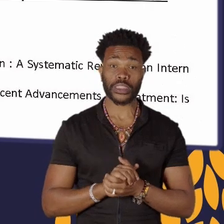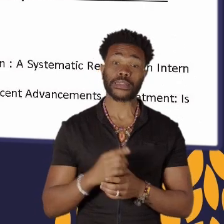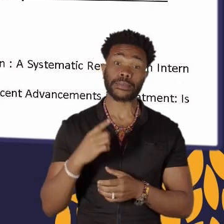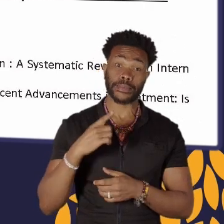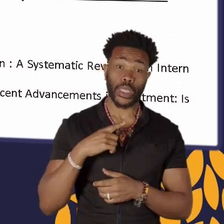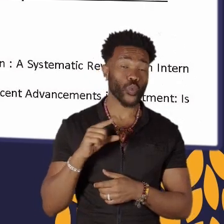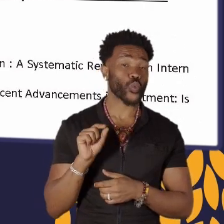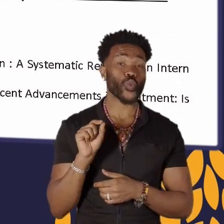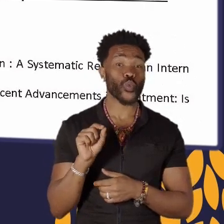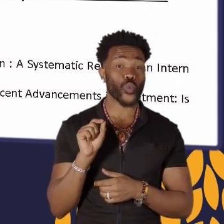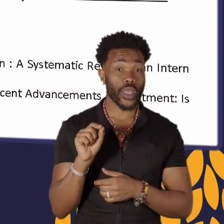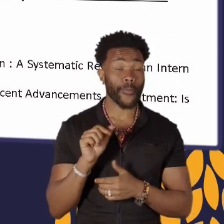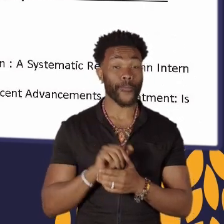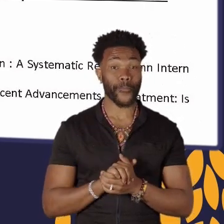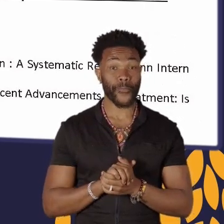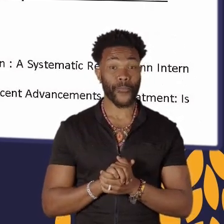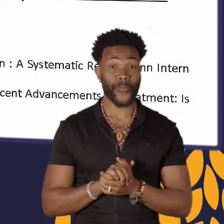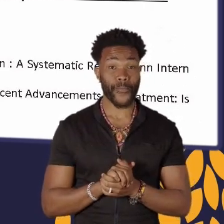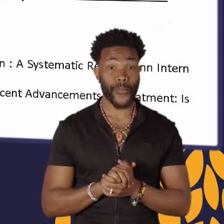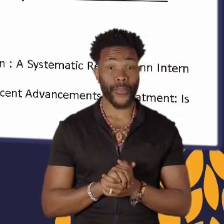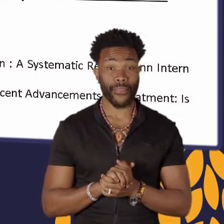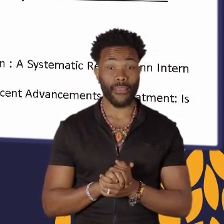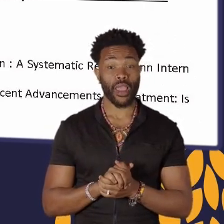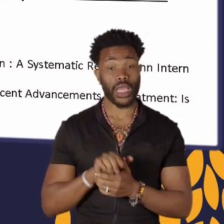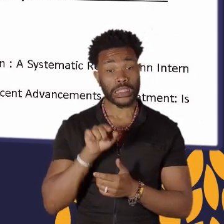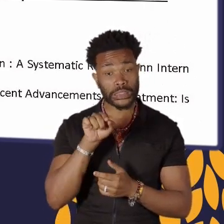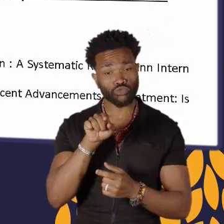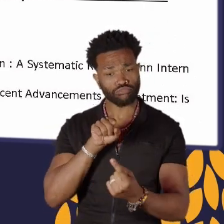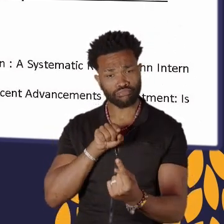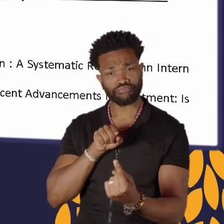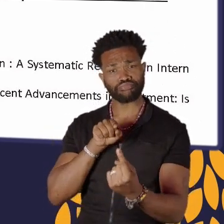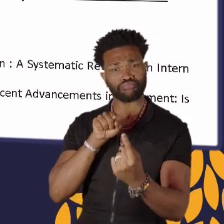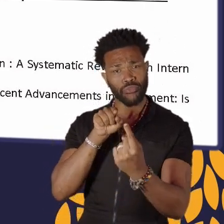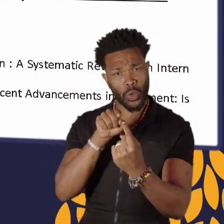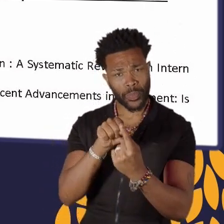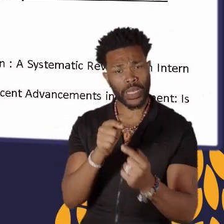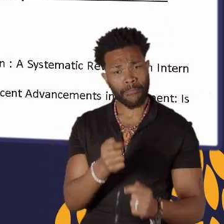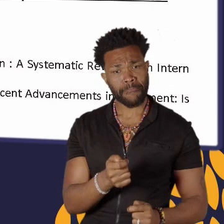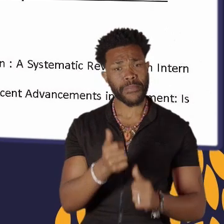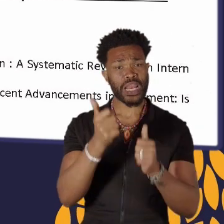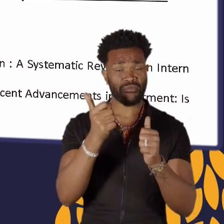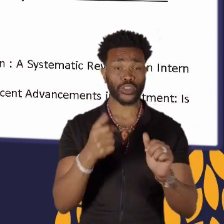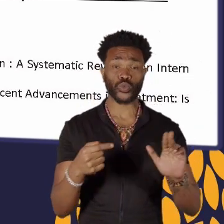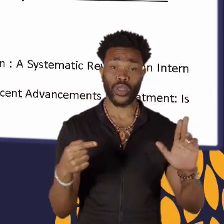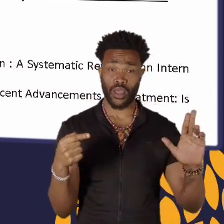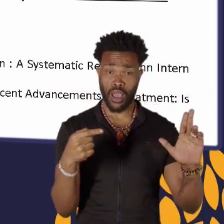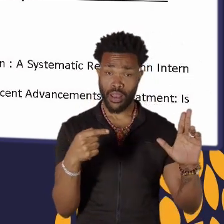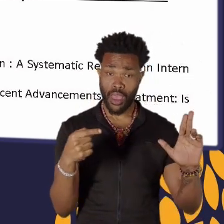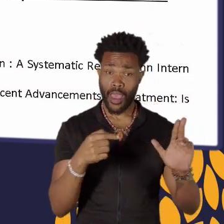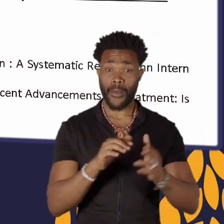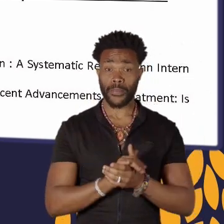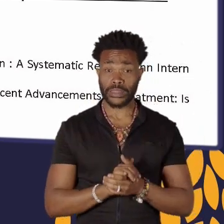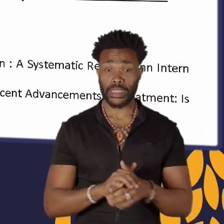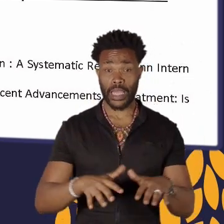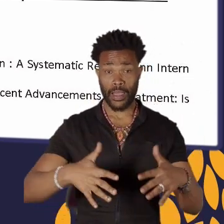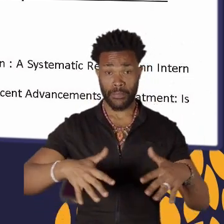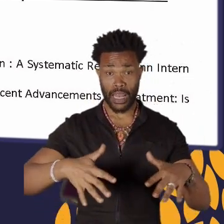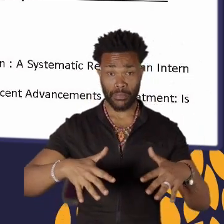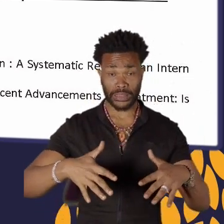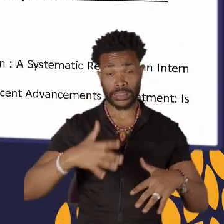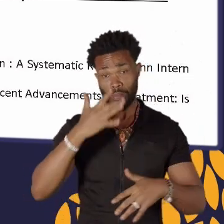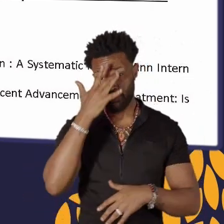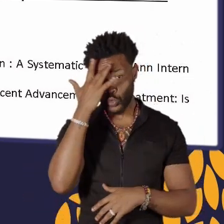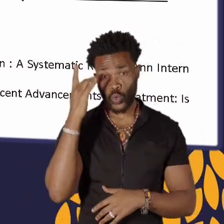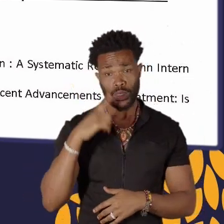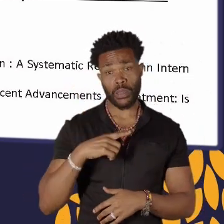outro elemento que é relativamente consistente dos benefícios da cannabis. Então, se a gente tem nas epilepsias